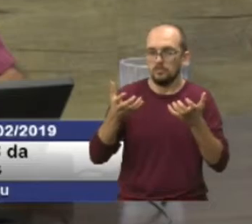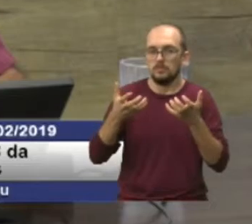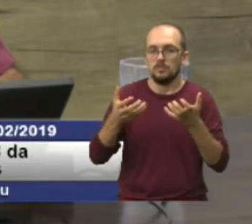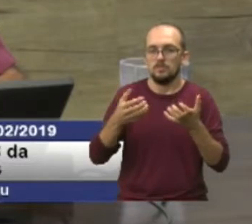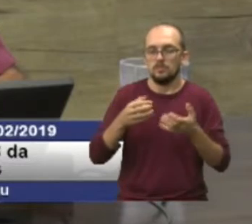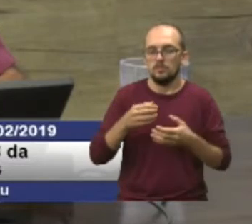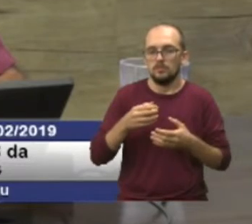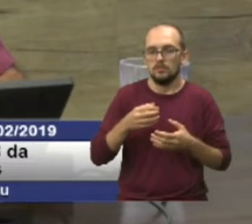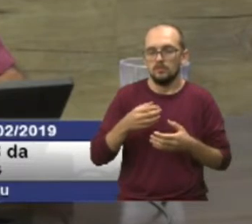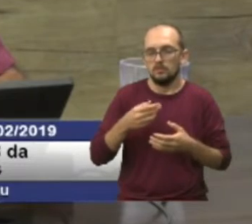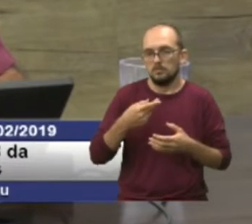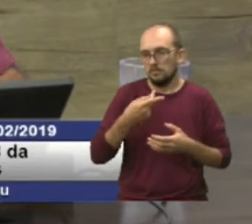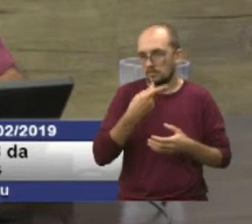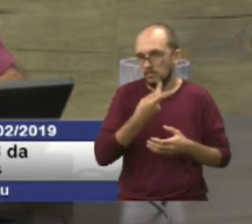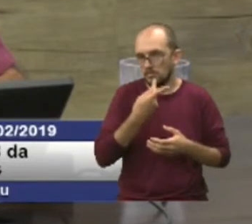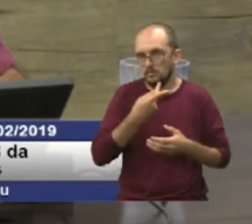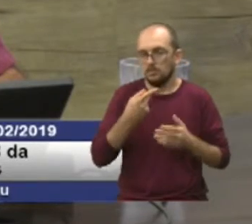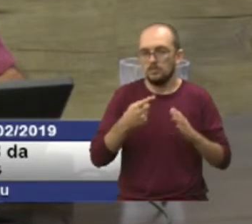uso da palavra.